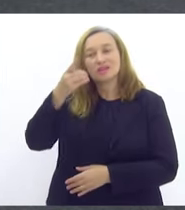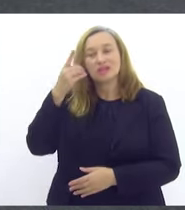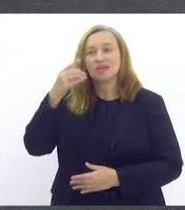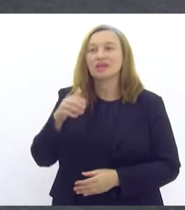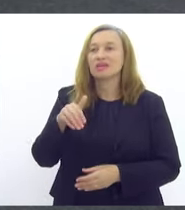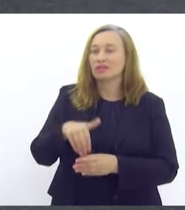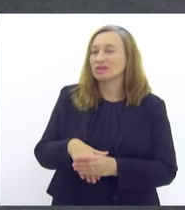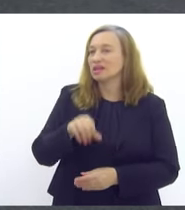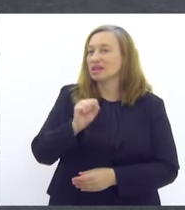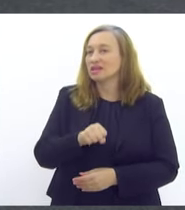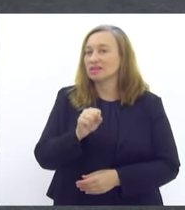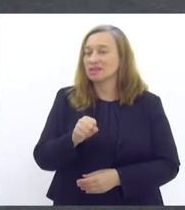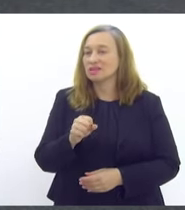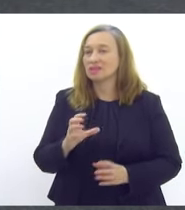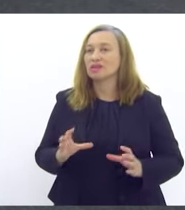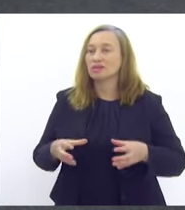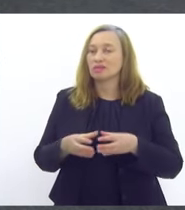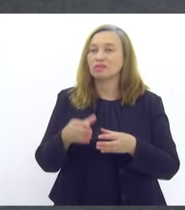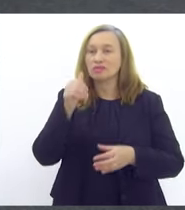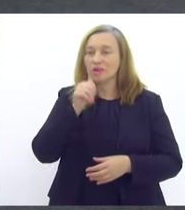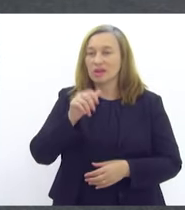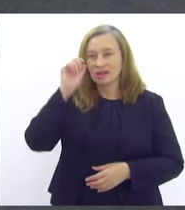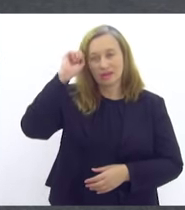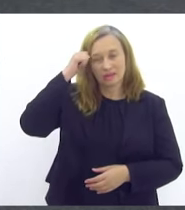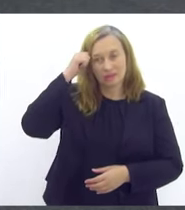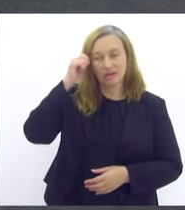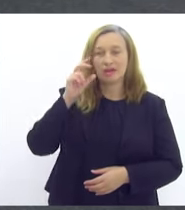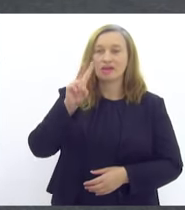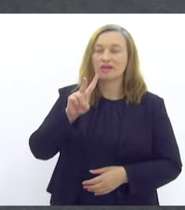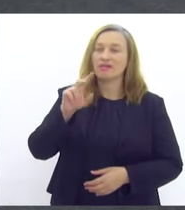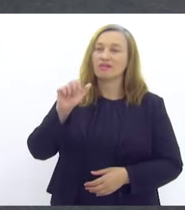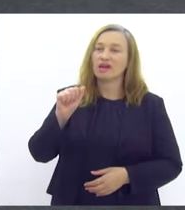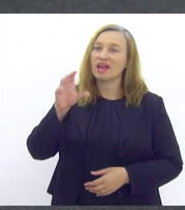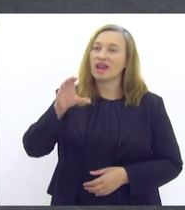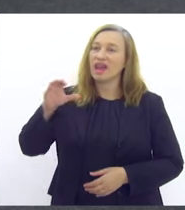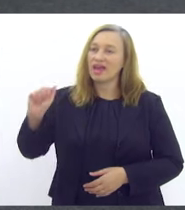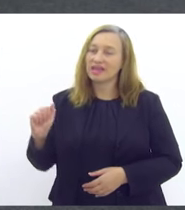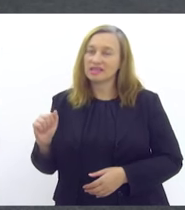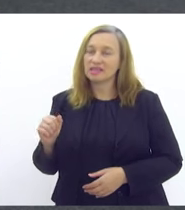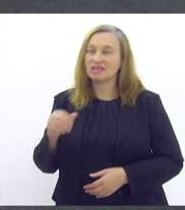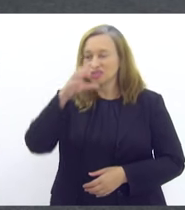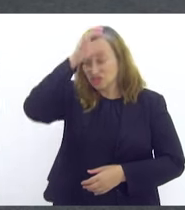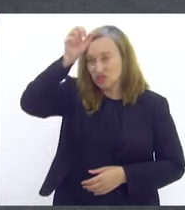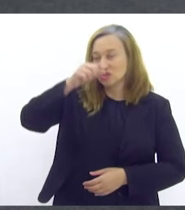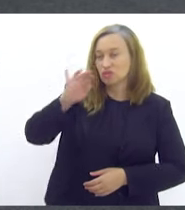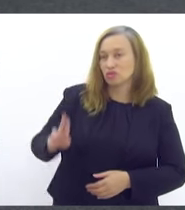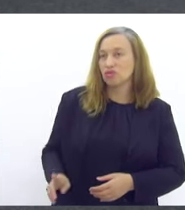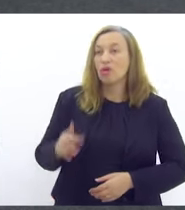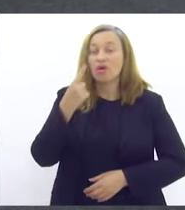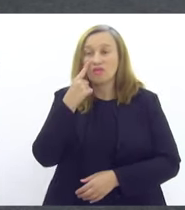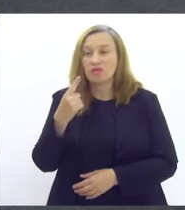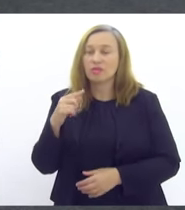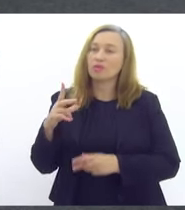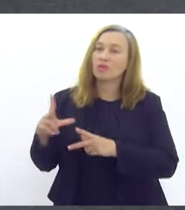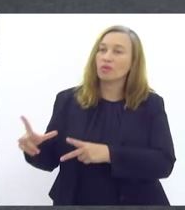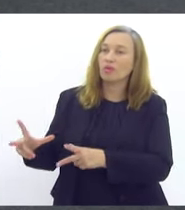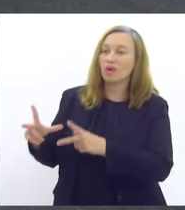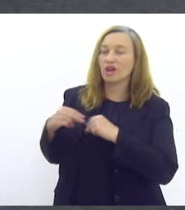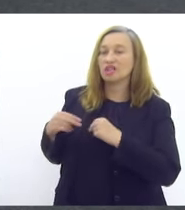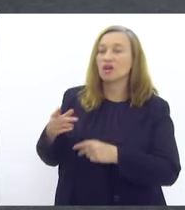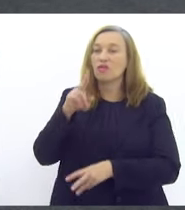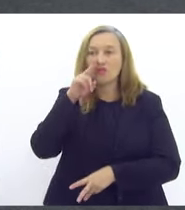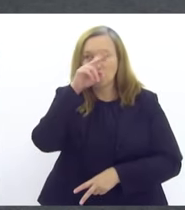favorável em prol do coletivo de mulheres pretas de Valença, senhora Tiaju, porque vemos, né, uma herança